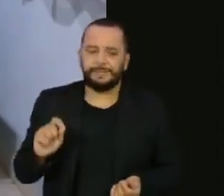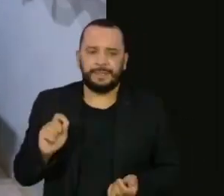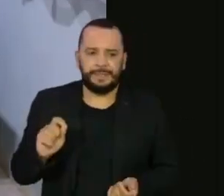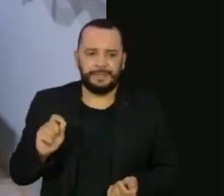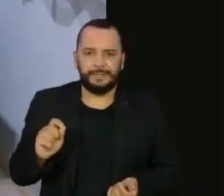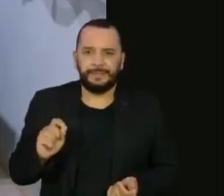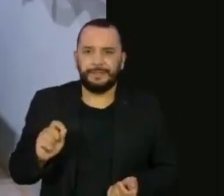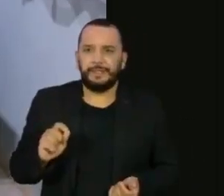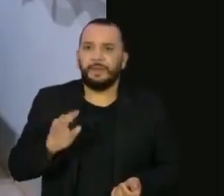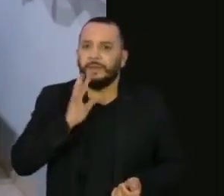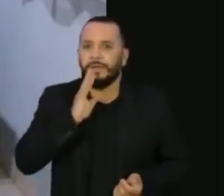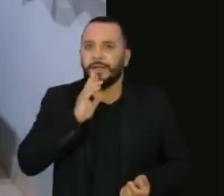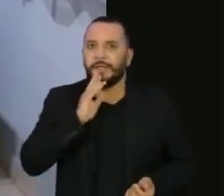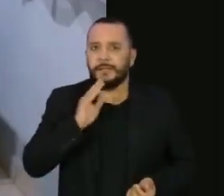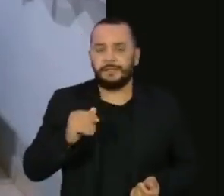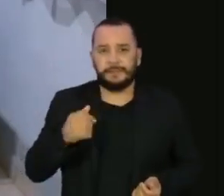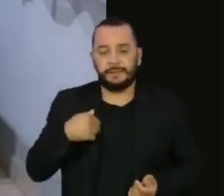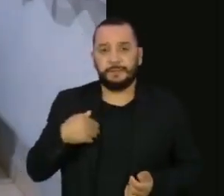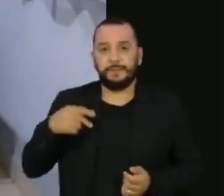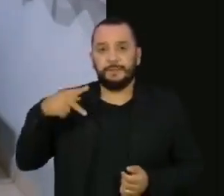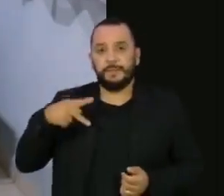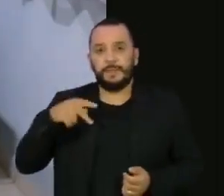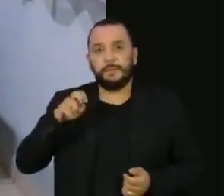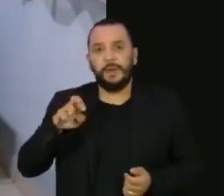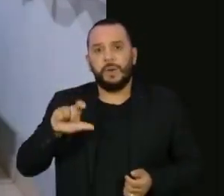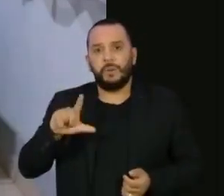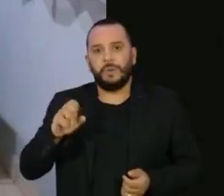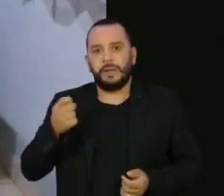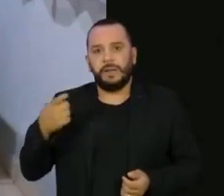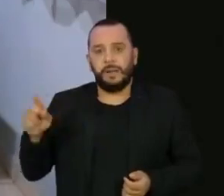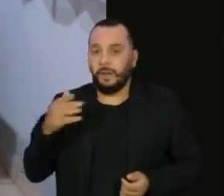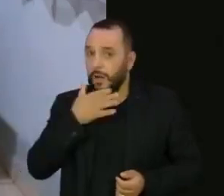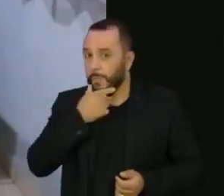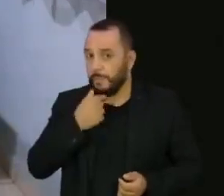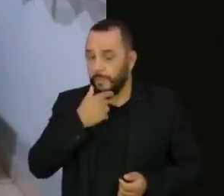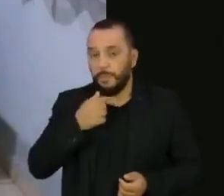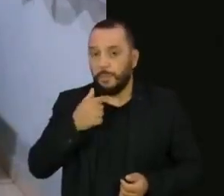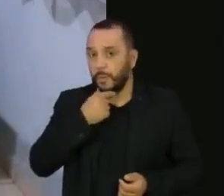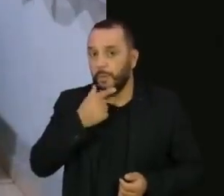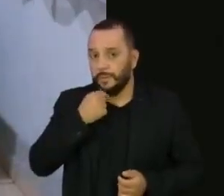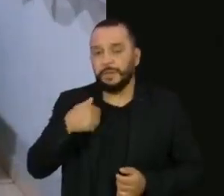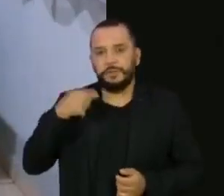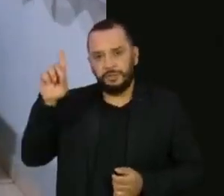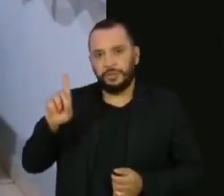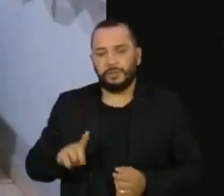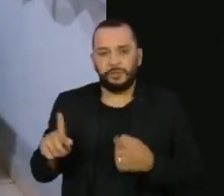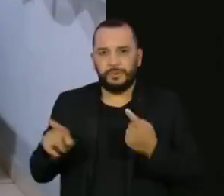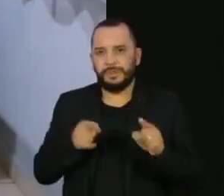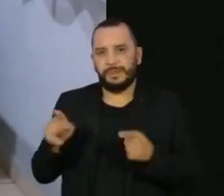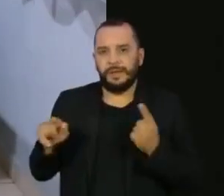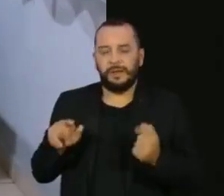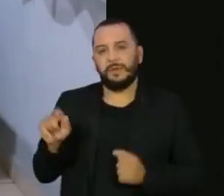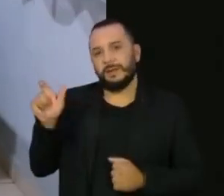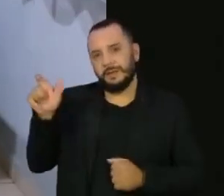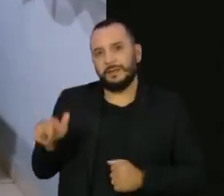o Paulão, meu diretor musical, ele fala uma coisa muito engraçada. O povo do samba é cheio de dizeres, né? Eles